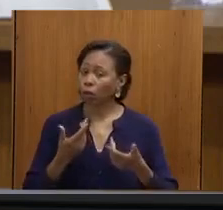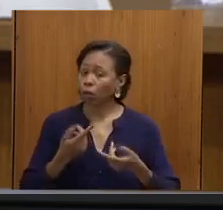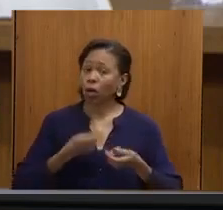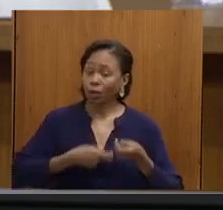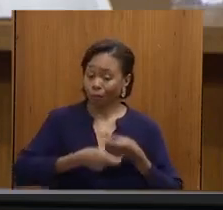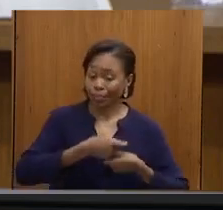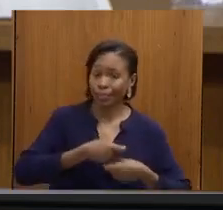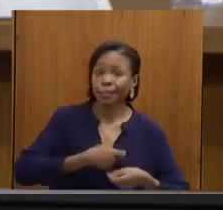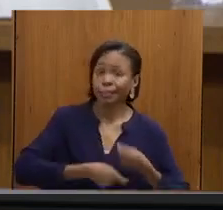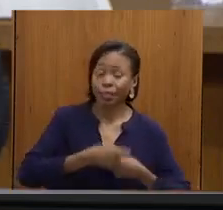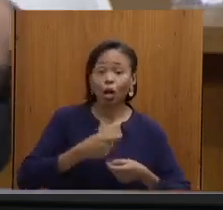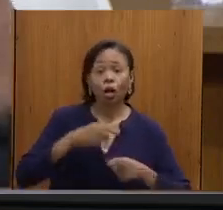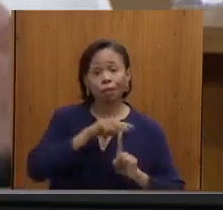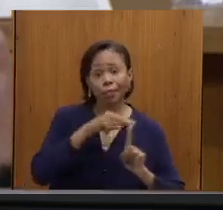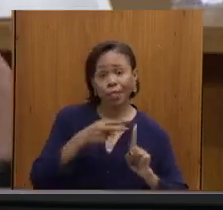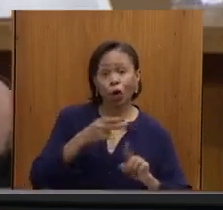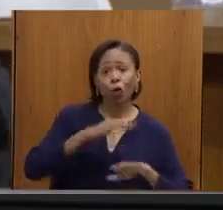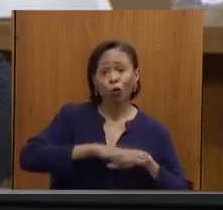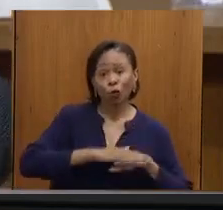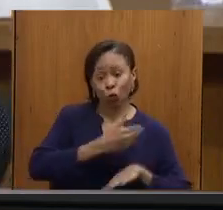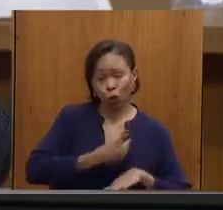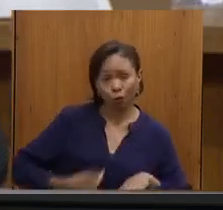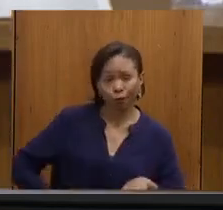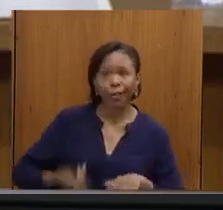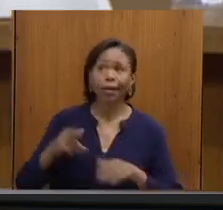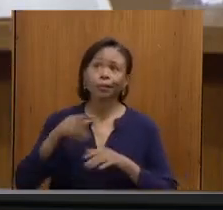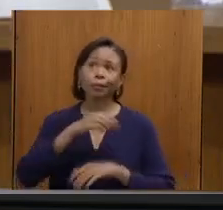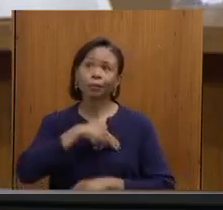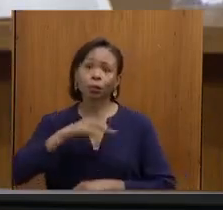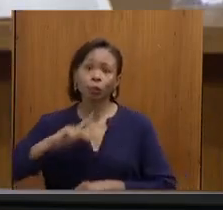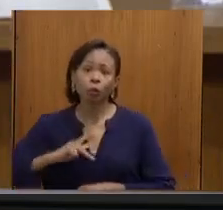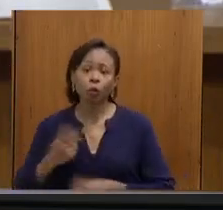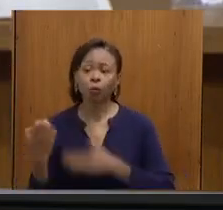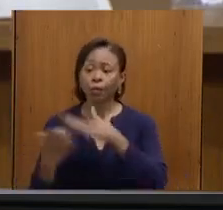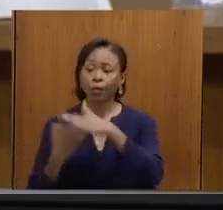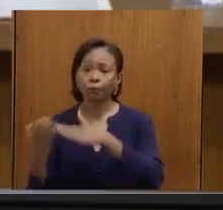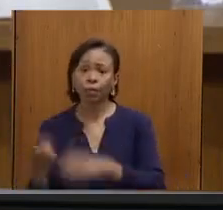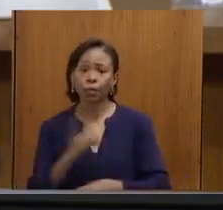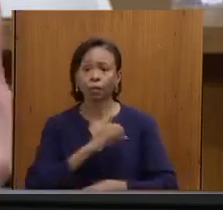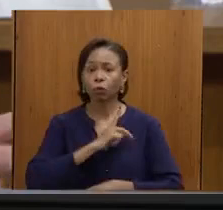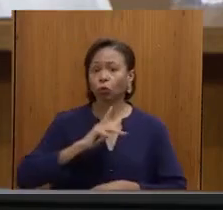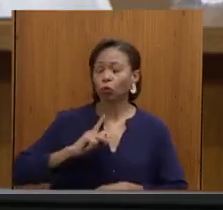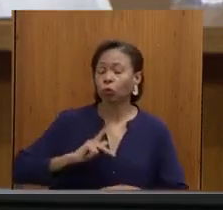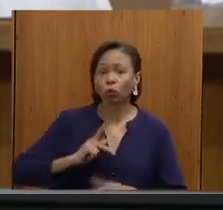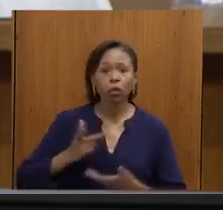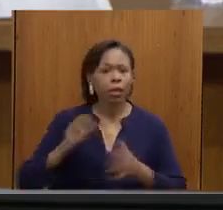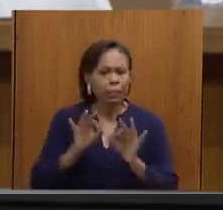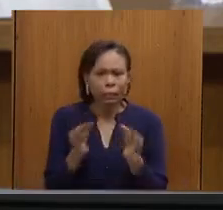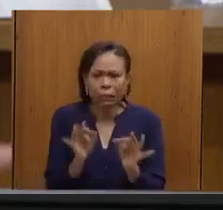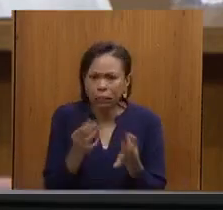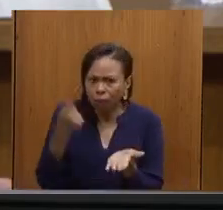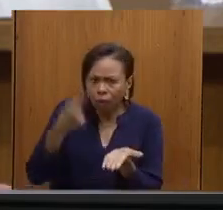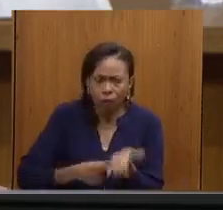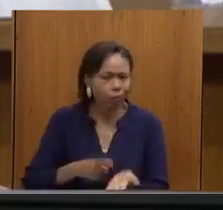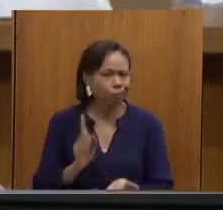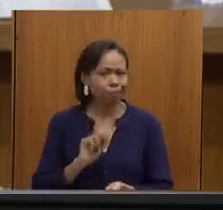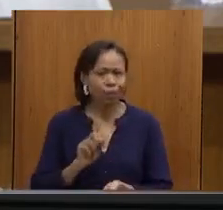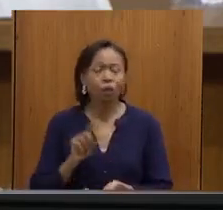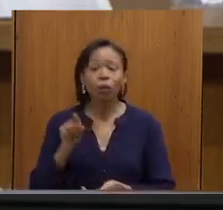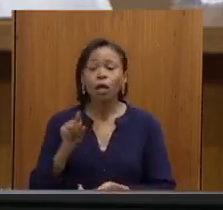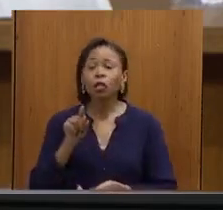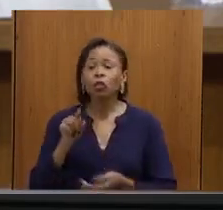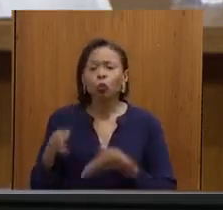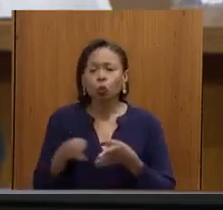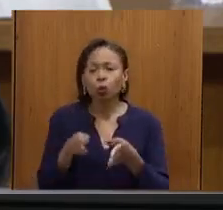nossa, tem a visão do Ministério Público, tem a visão da Defensoria, tem a visão da empresa, não é simples chegar a um consenso, a um acordo. No caso do Rio Doce, é ainda mais